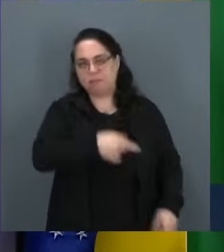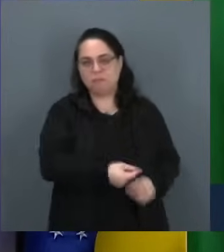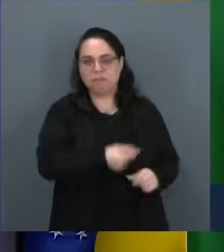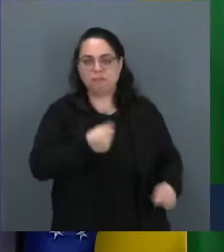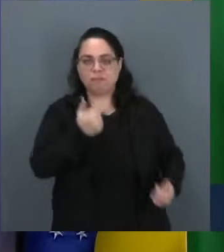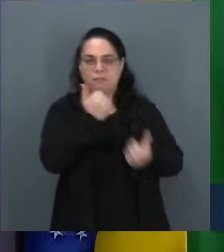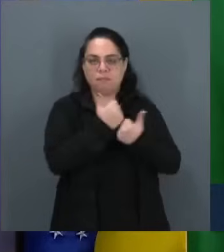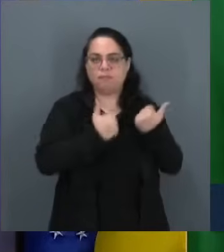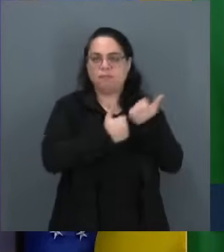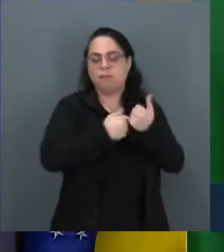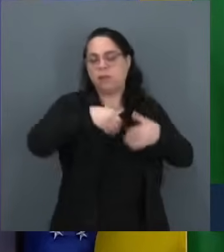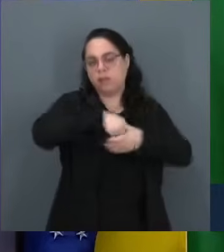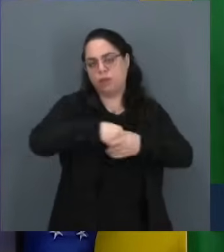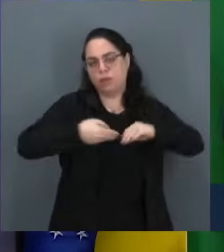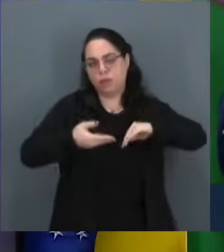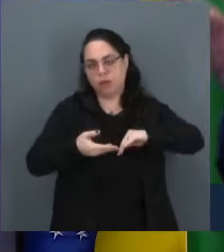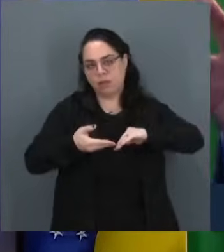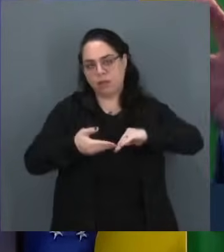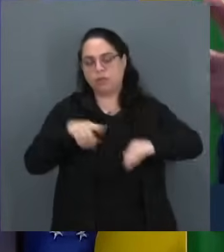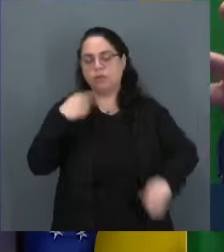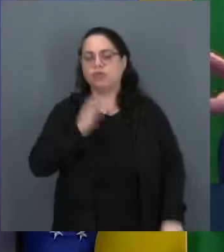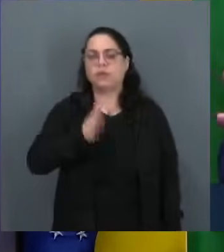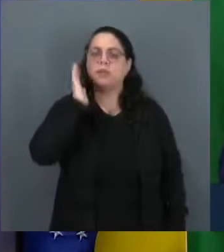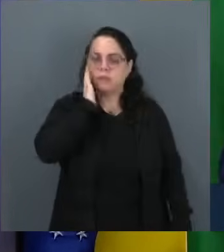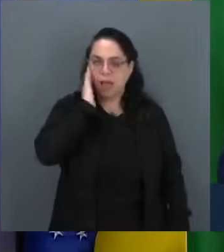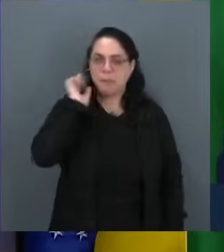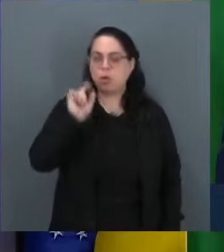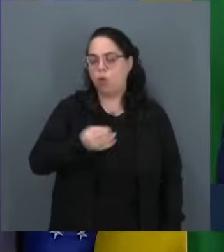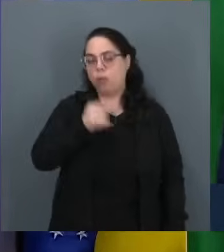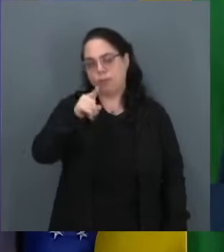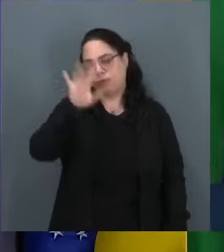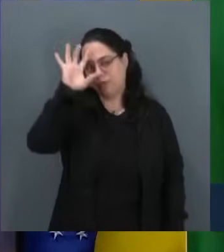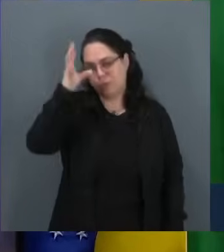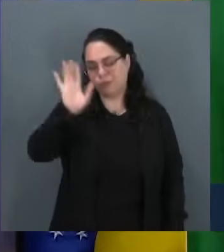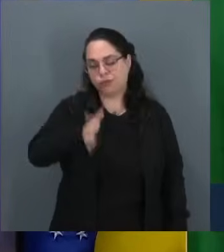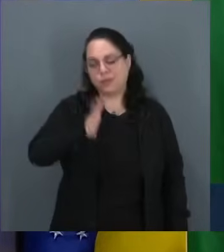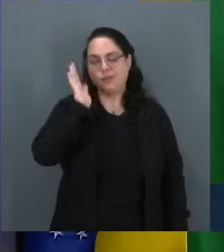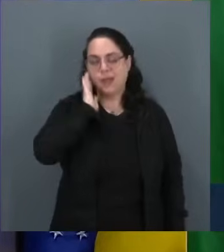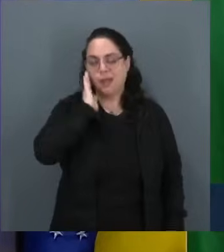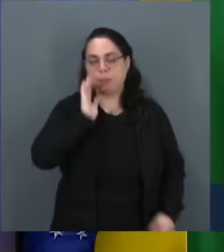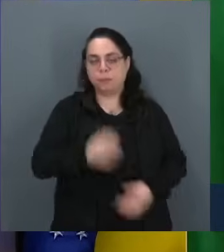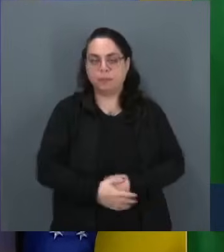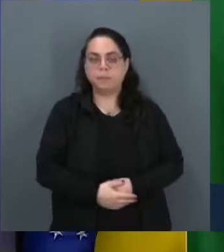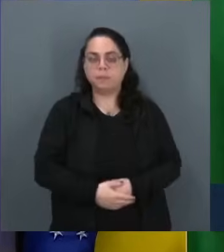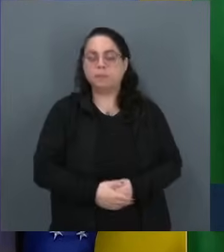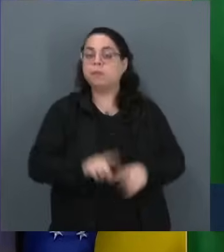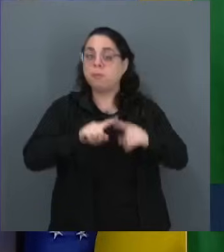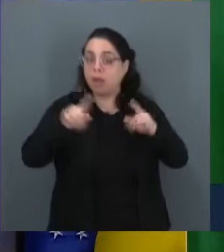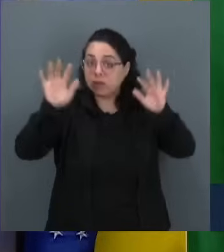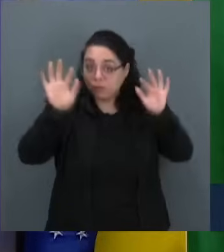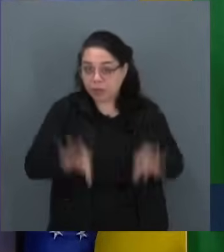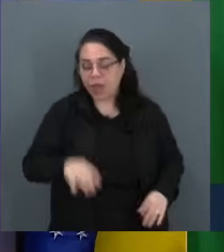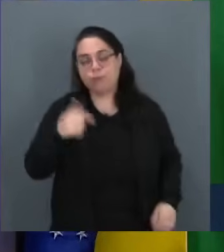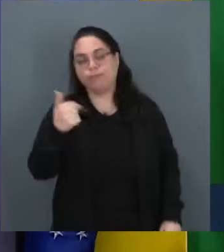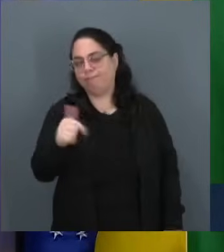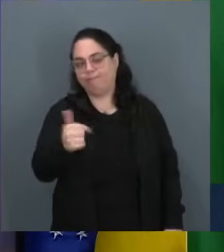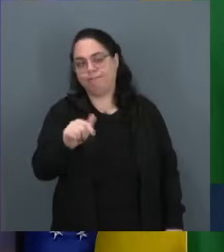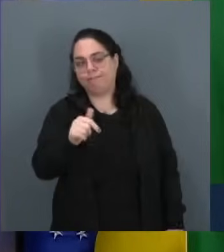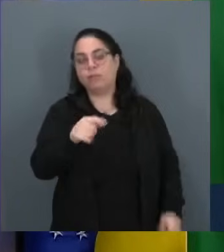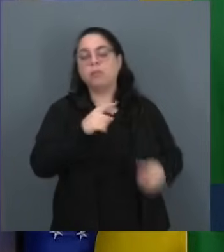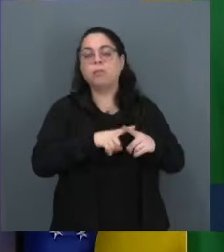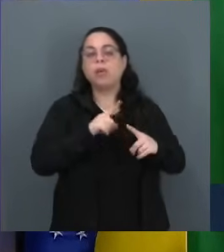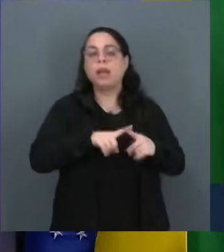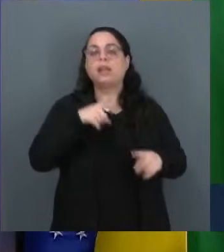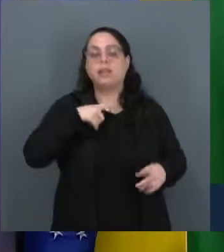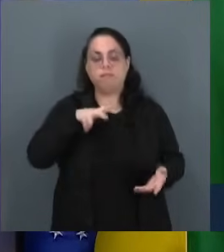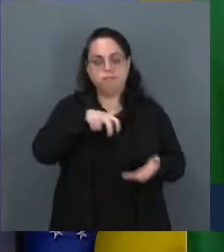no Congresso. A gente sabe no que isso dá. Mas as maldades não param por aí. Além da queda, o coice.